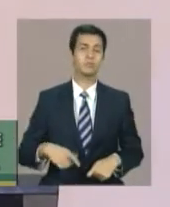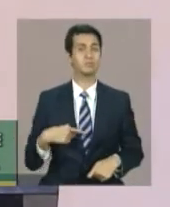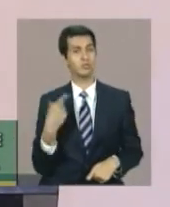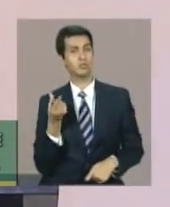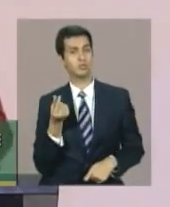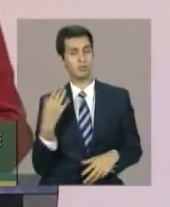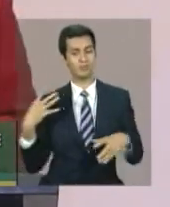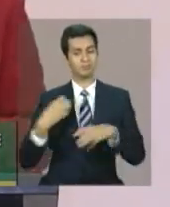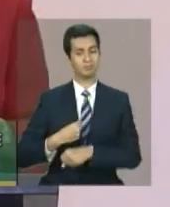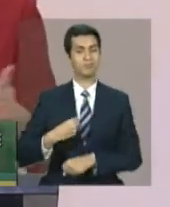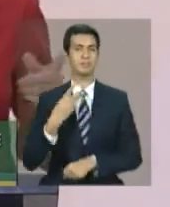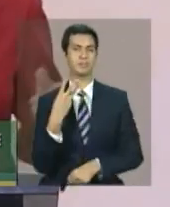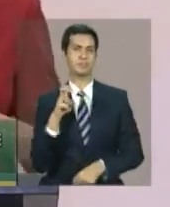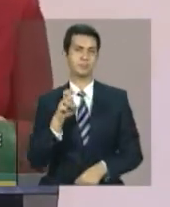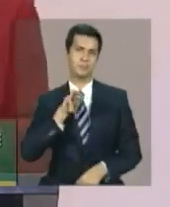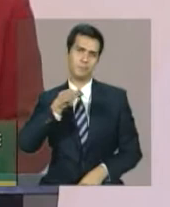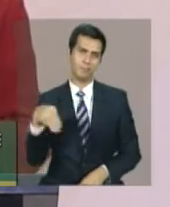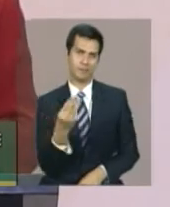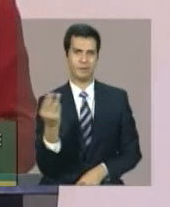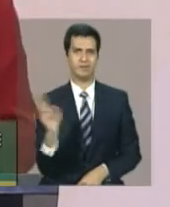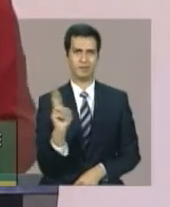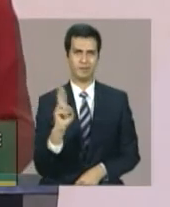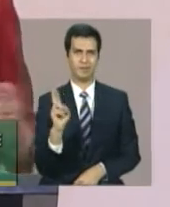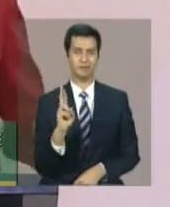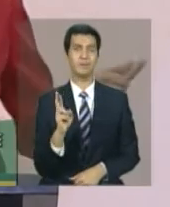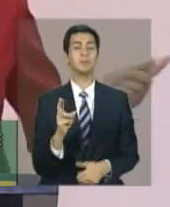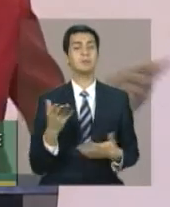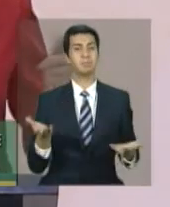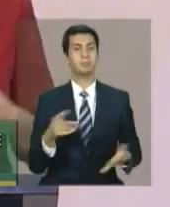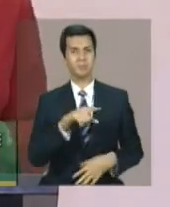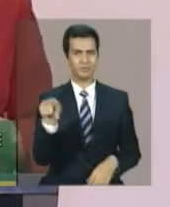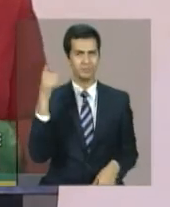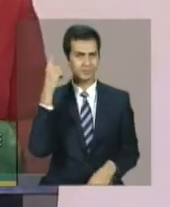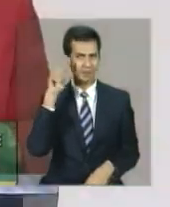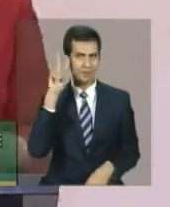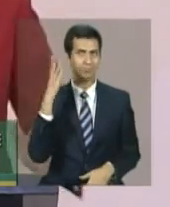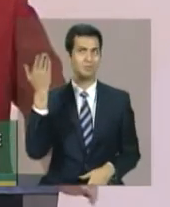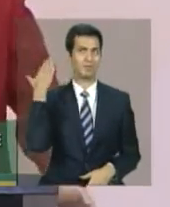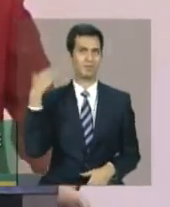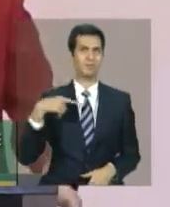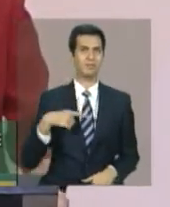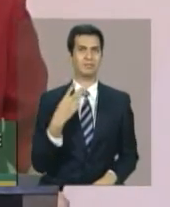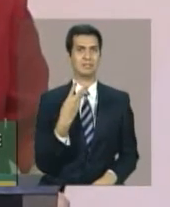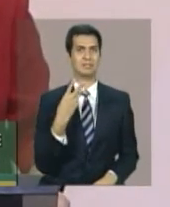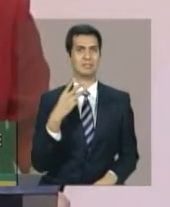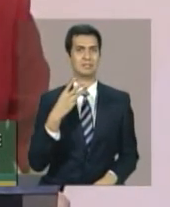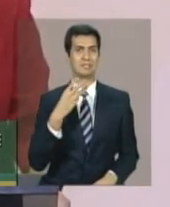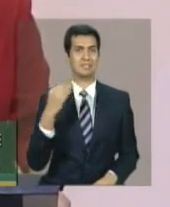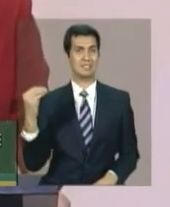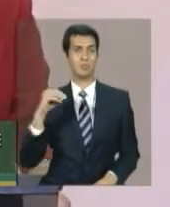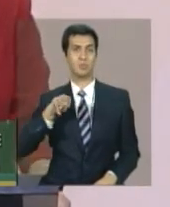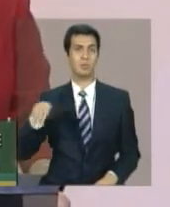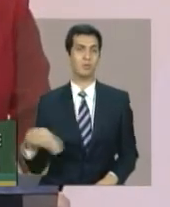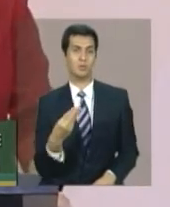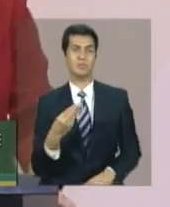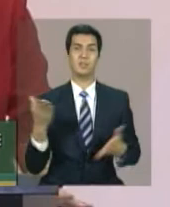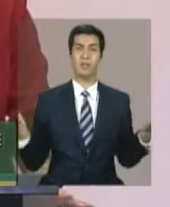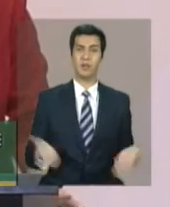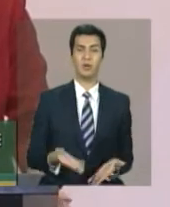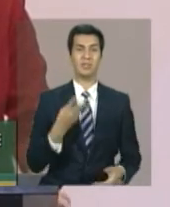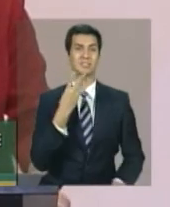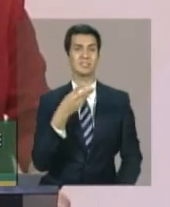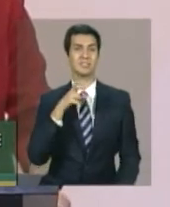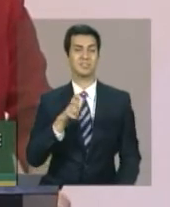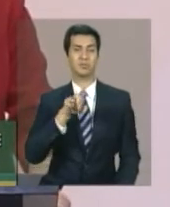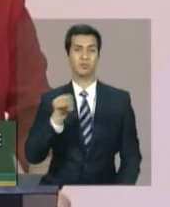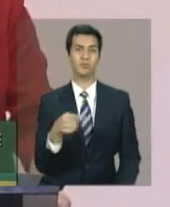recursos. Vocês vejam que é uma diferença em tanto, de 300 milhões para 35,1